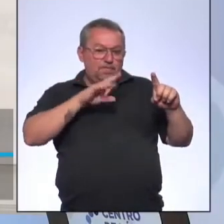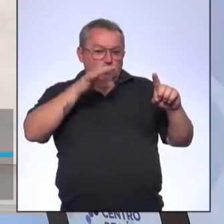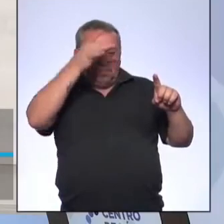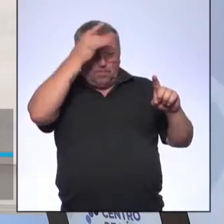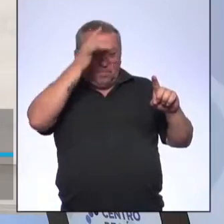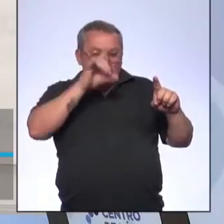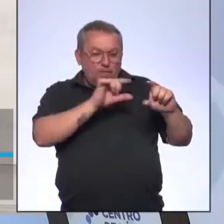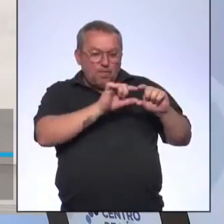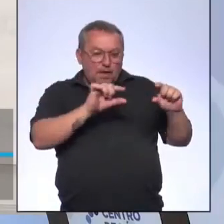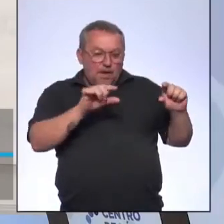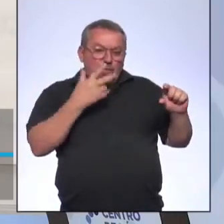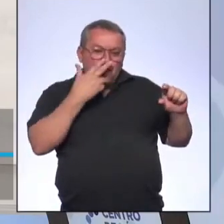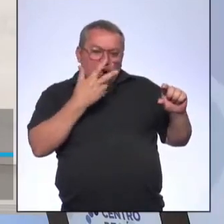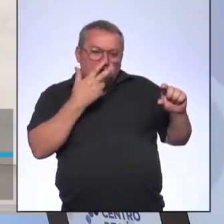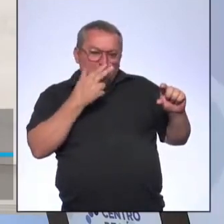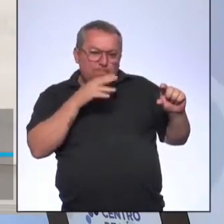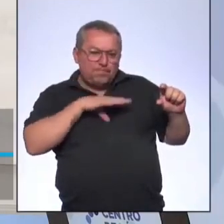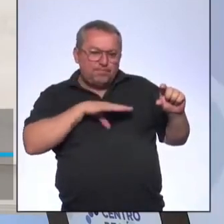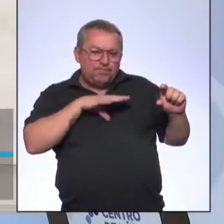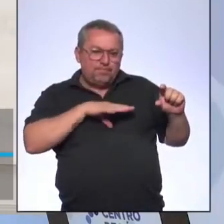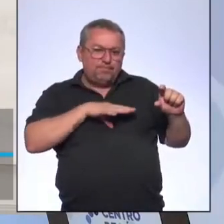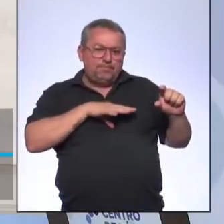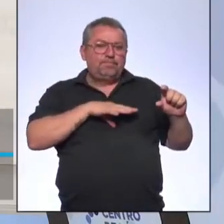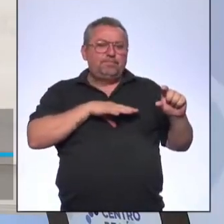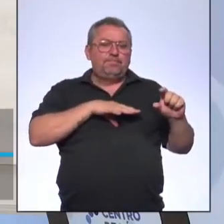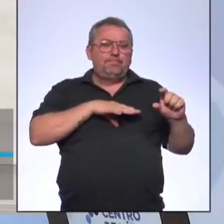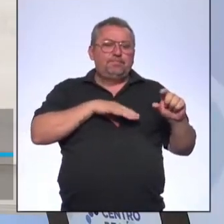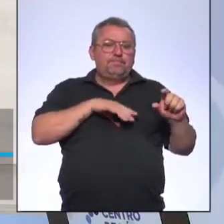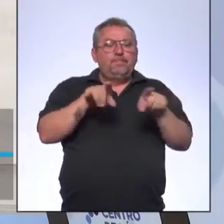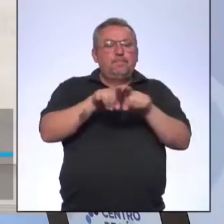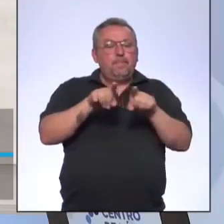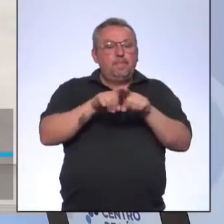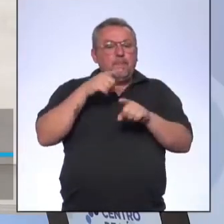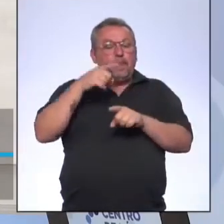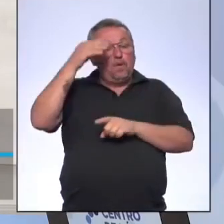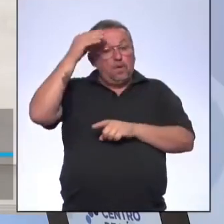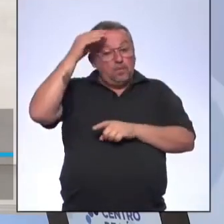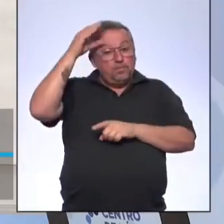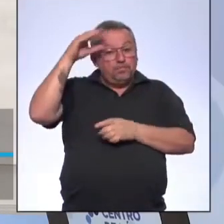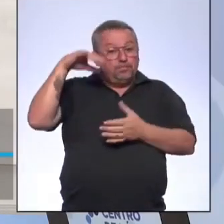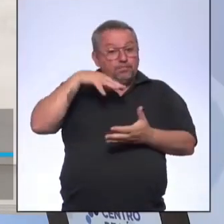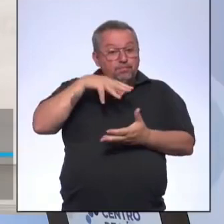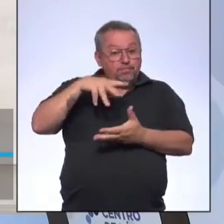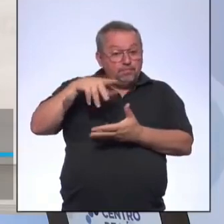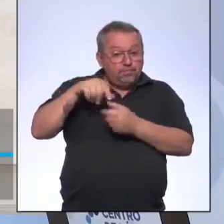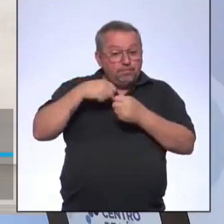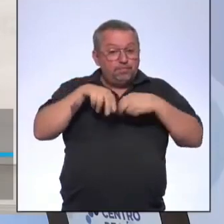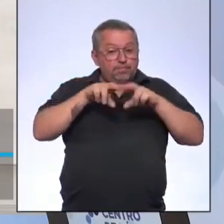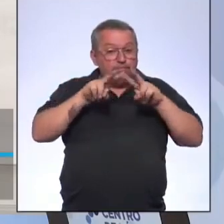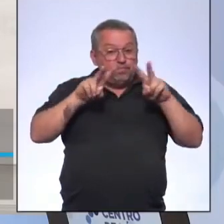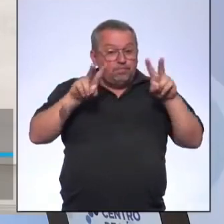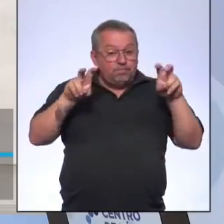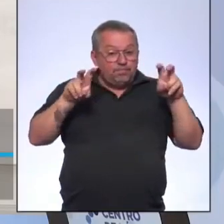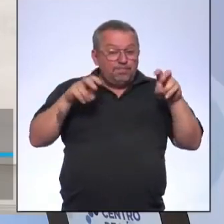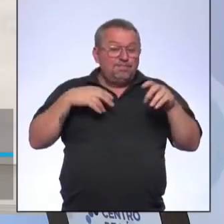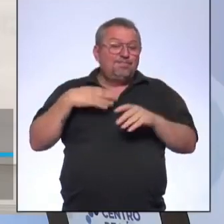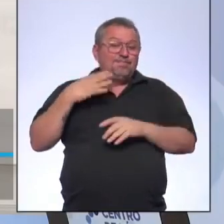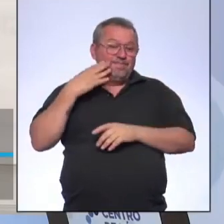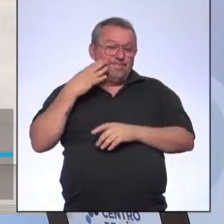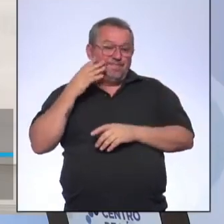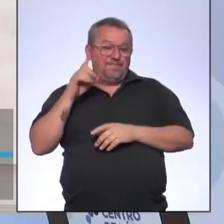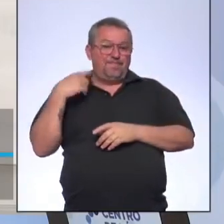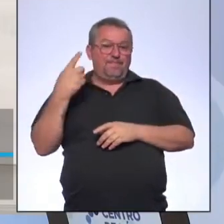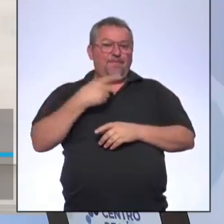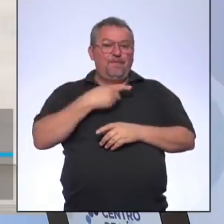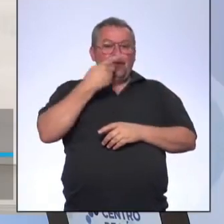são os cognatos, as palavras parecidas com o português. E o seu conhecimento de mundo sobre o assunto. Então, eu sei que nós